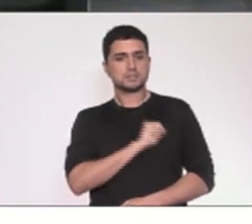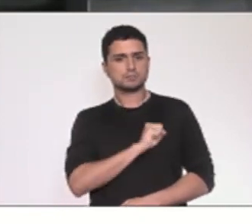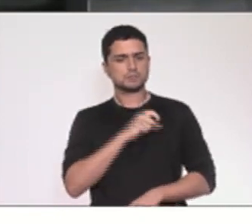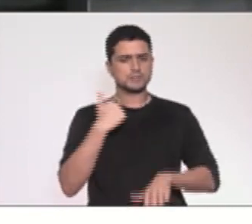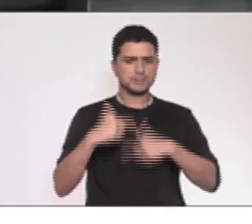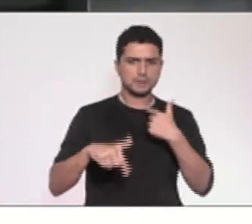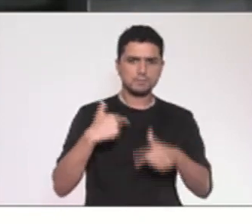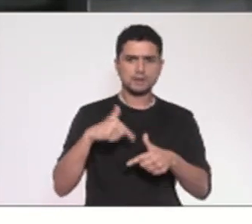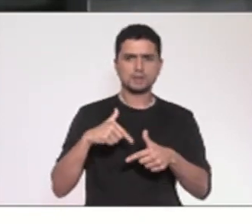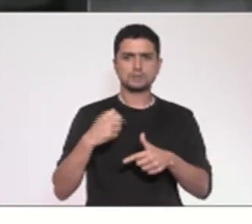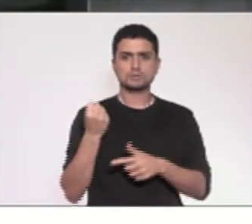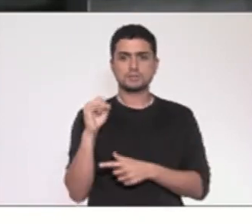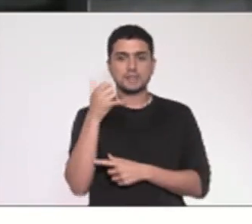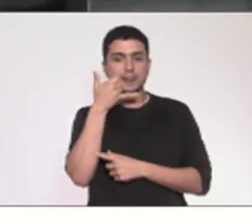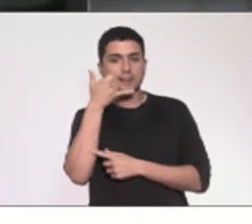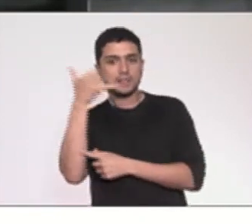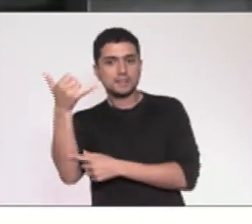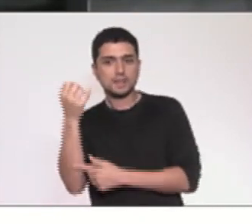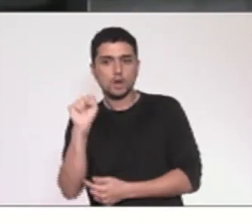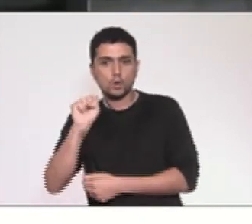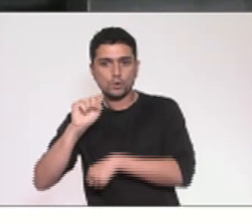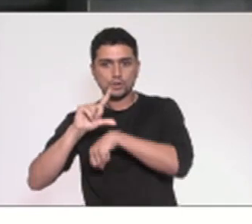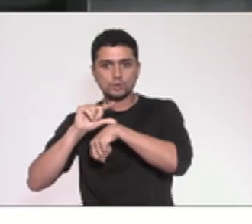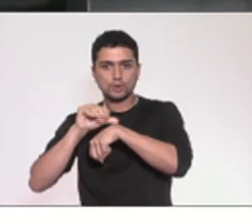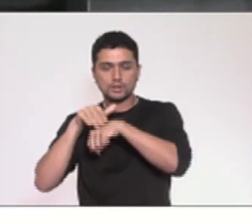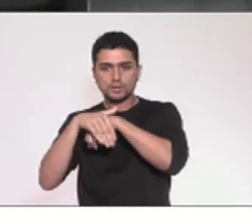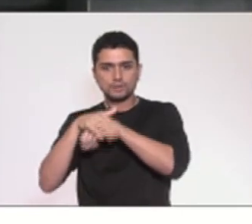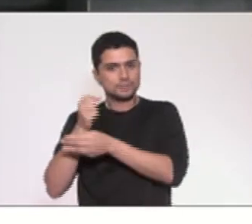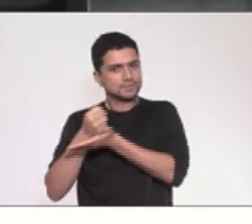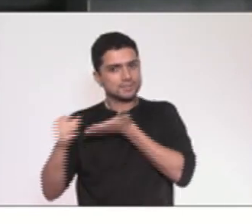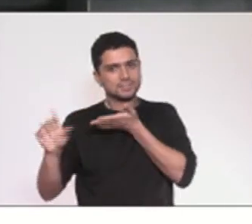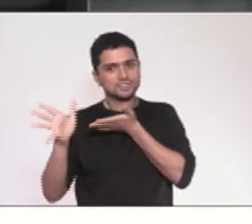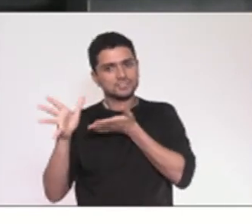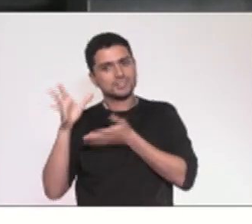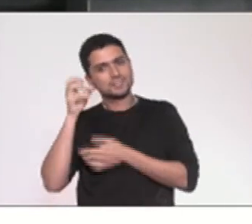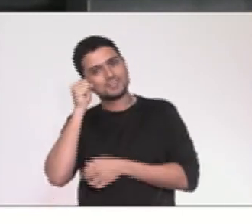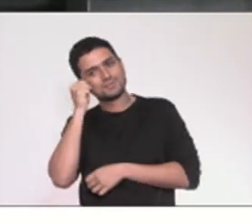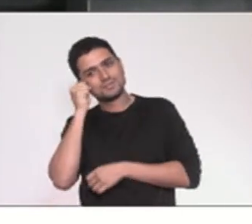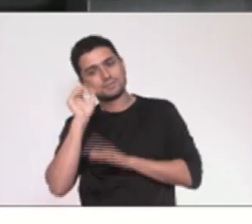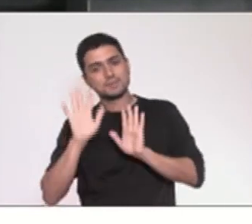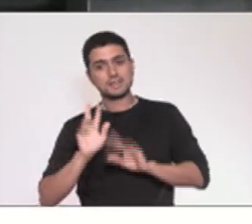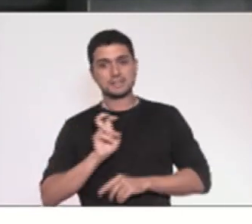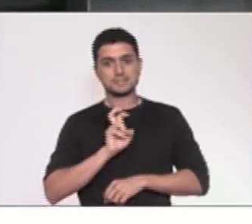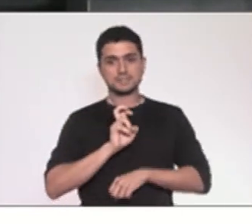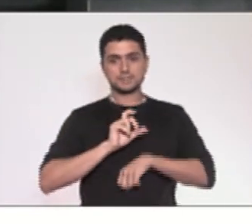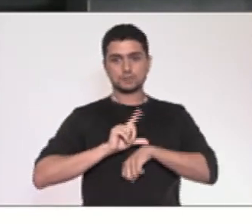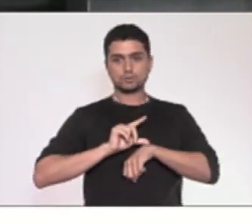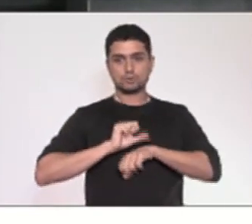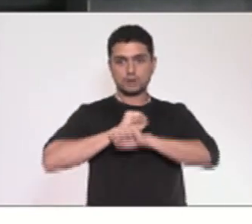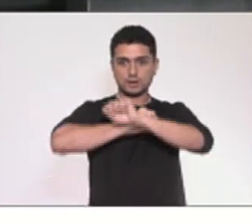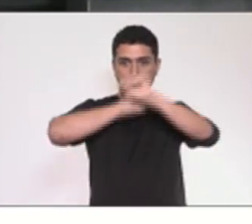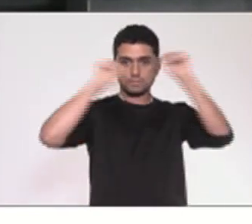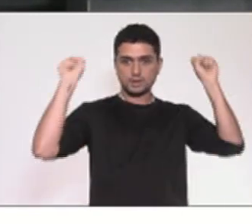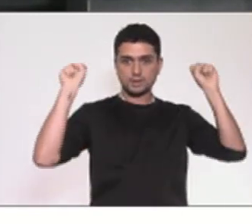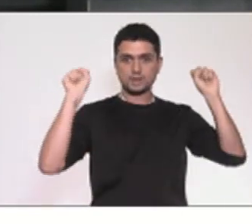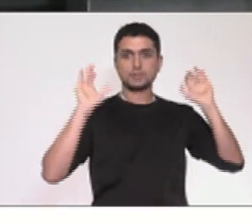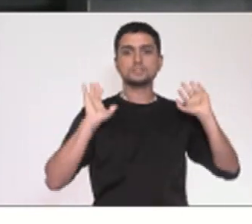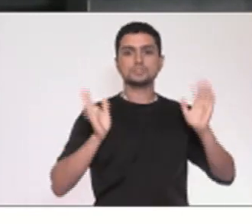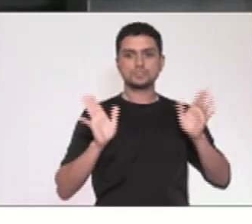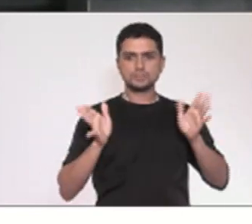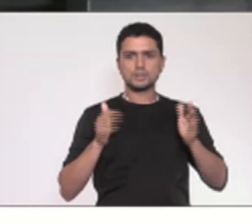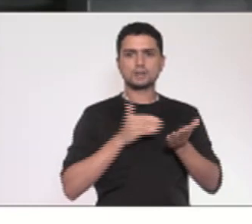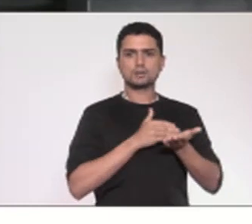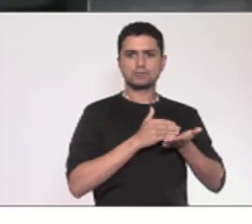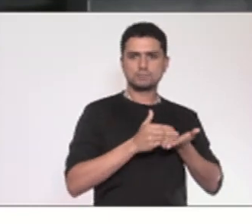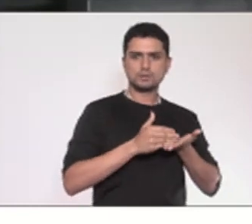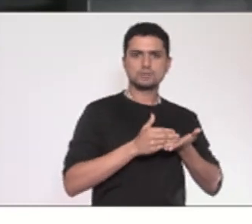da noite, já era, porque ele já está dormindo. Mas às 5 horas da manhã, o homem já